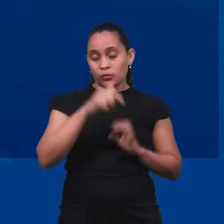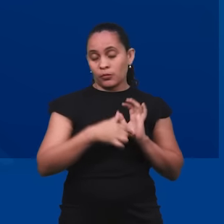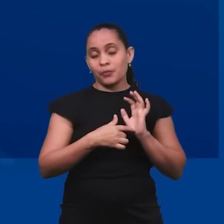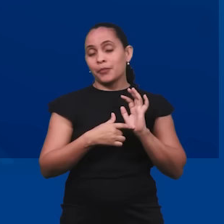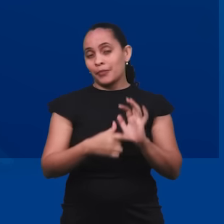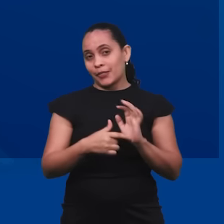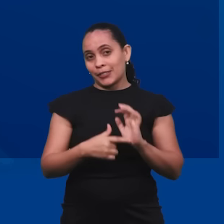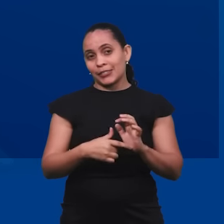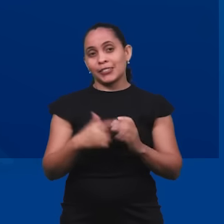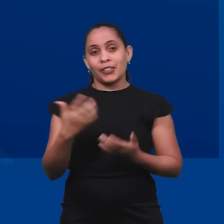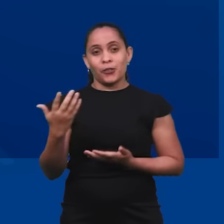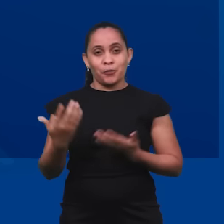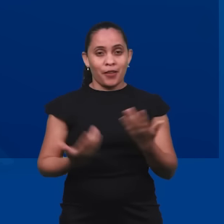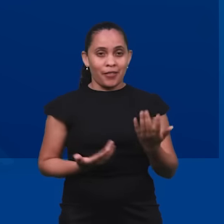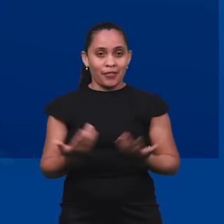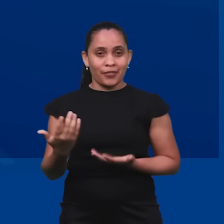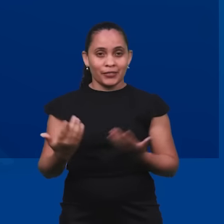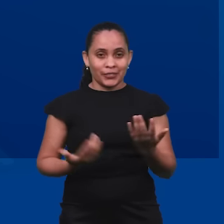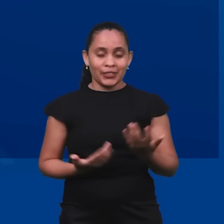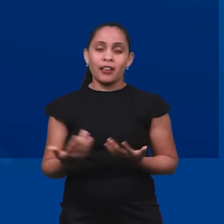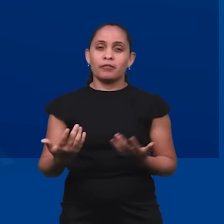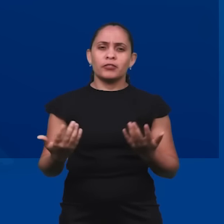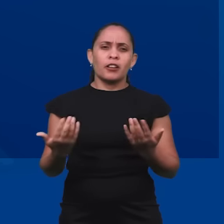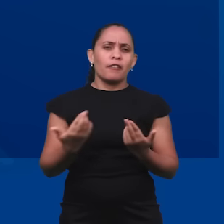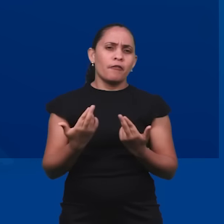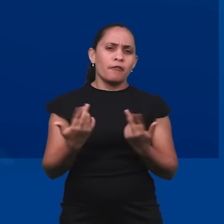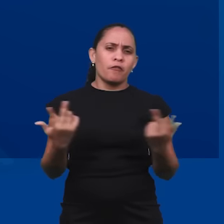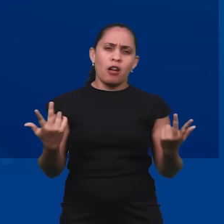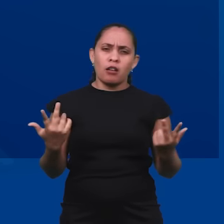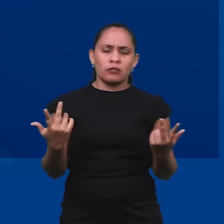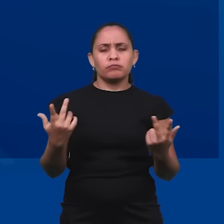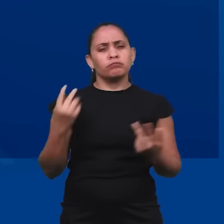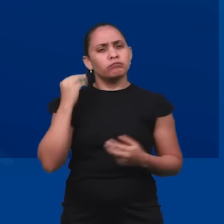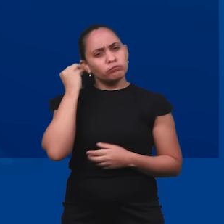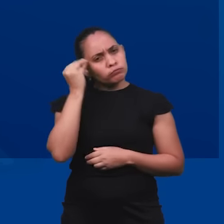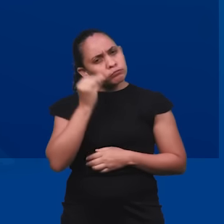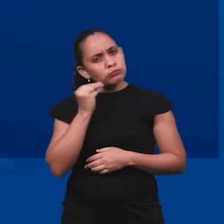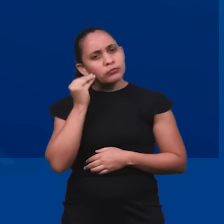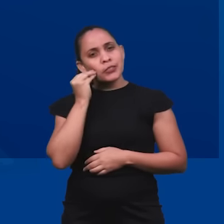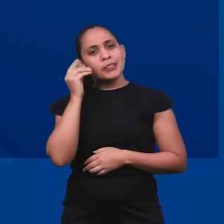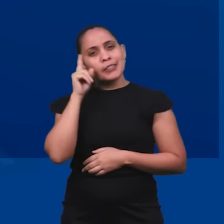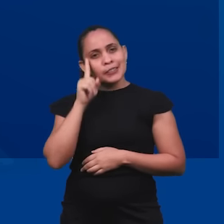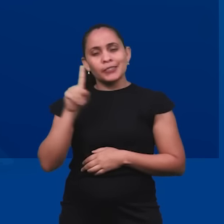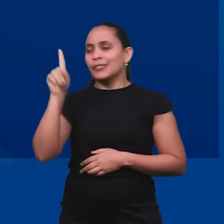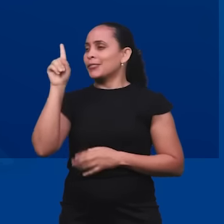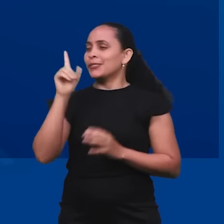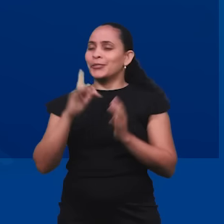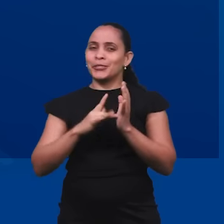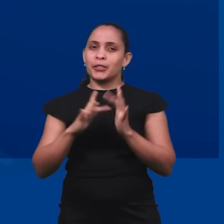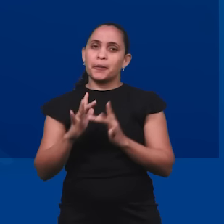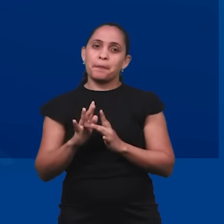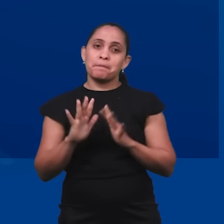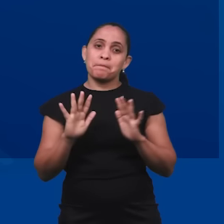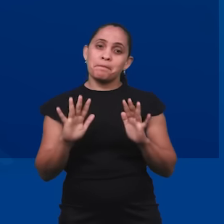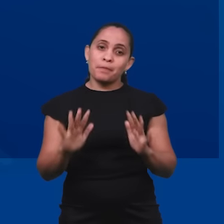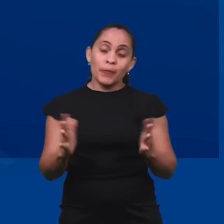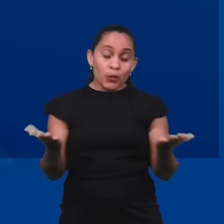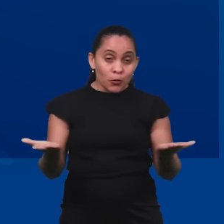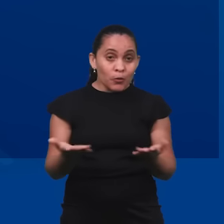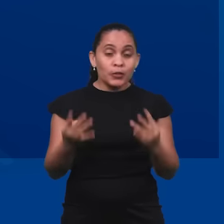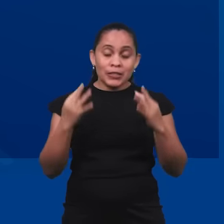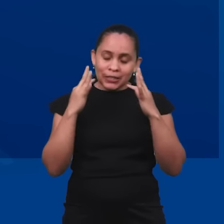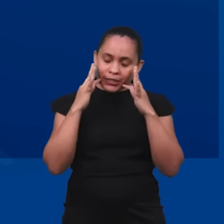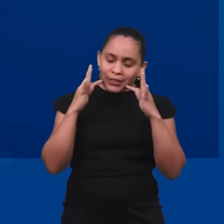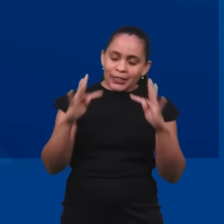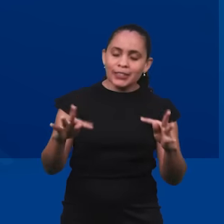servo. Tantos servos que tiveram experiências com Jesus e que hoje testemunham da